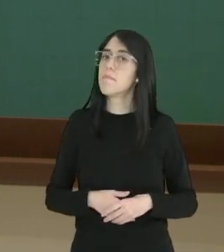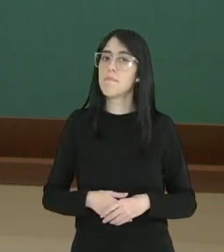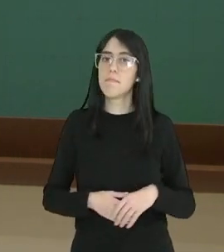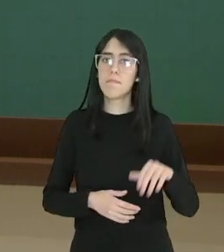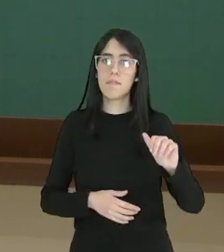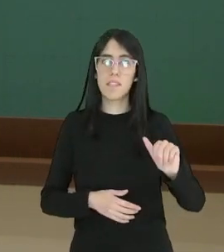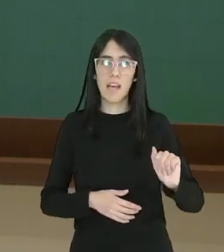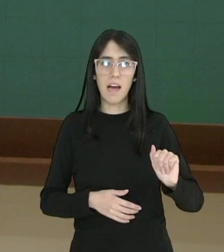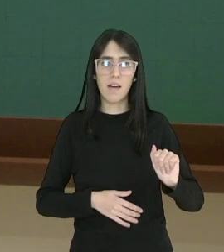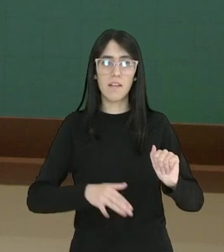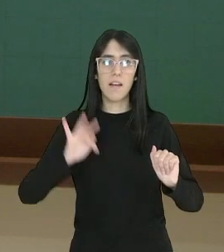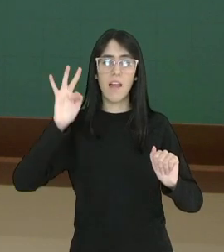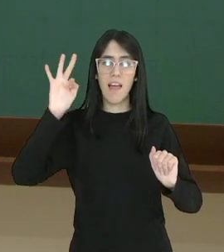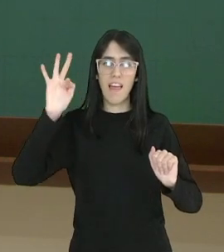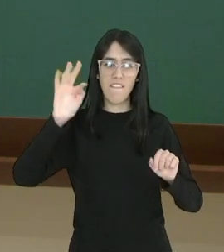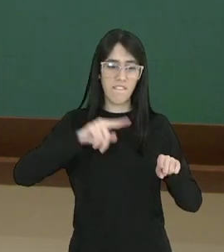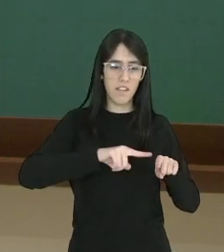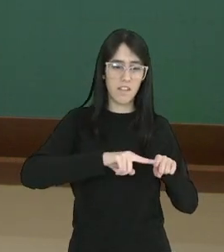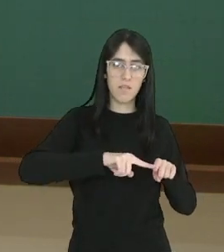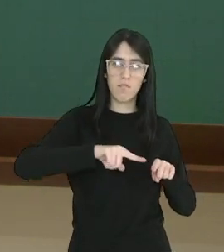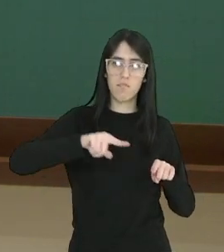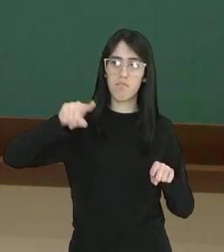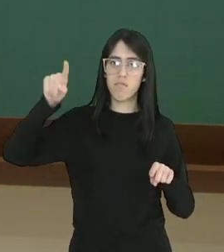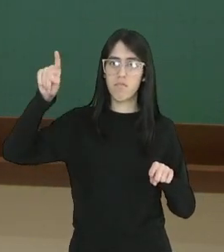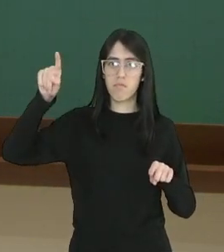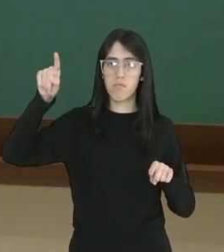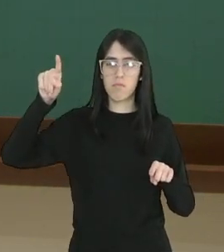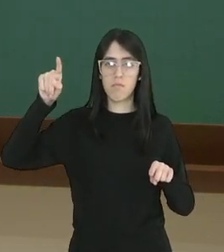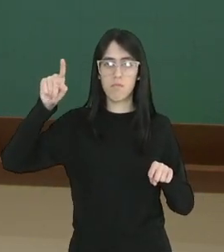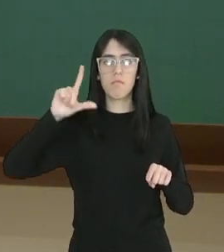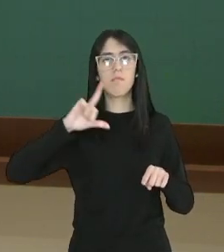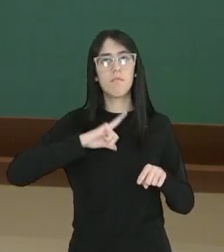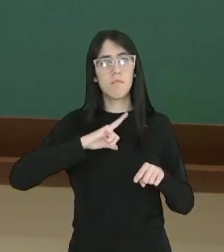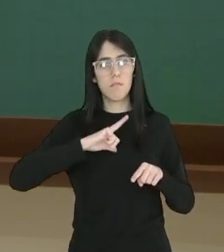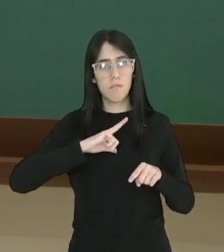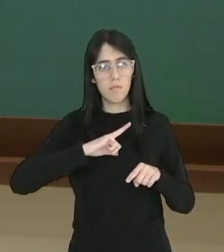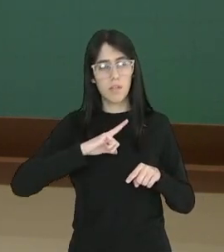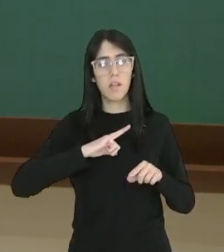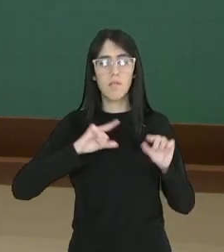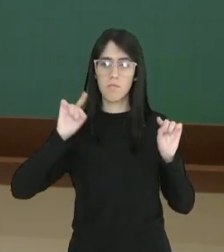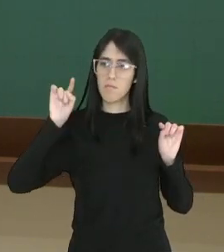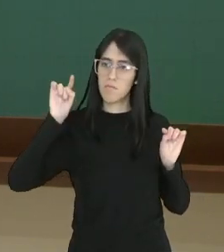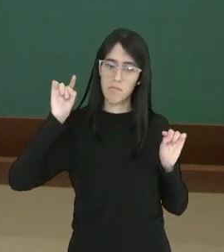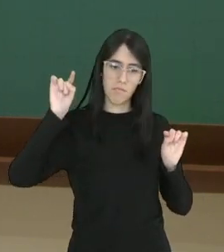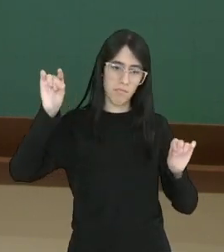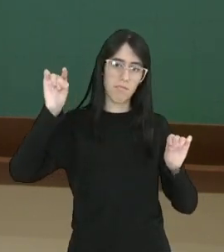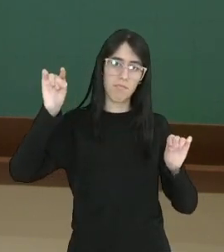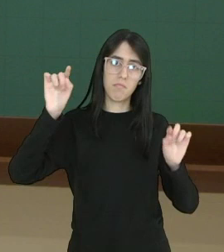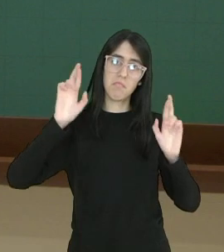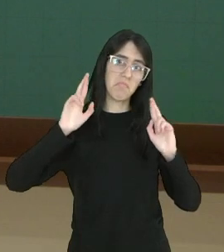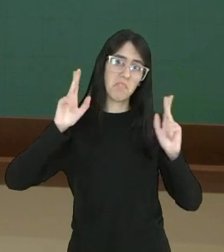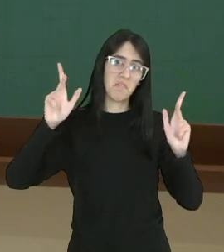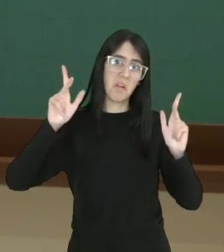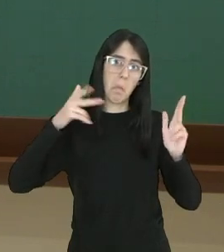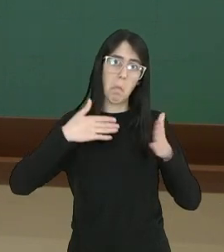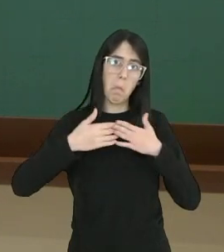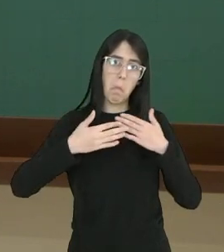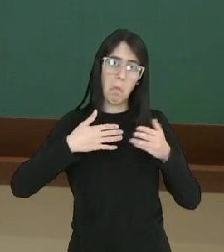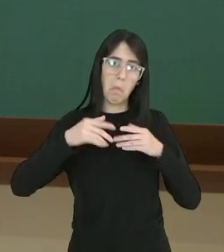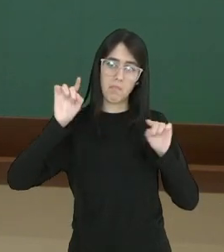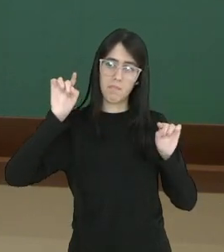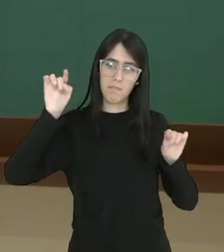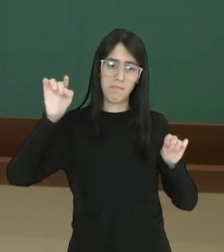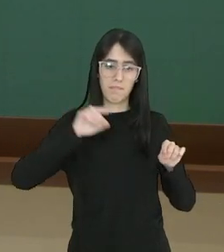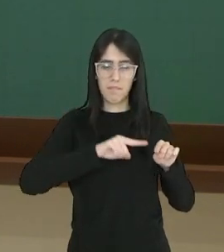vocês observarem, ele é um segmento que une também dois pontos distintos da